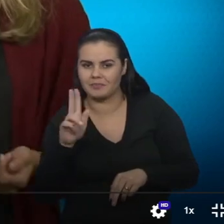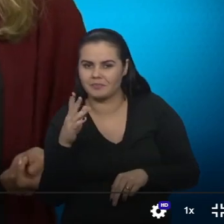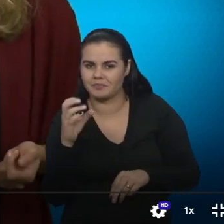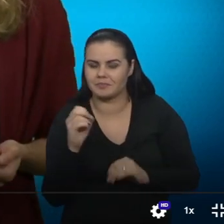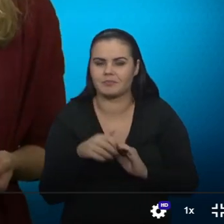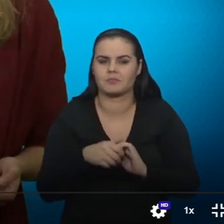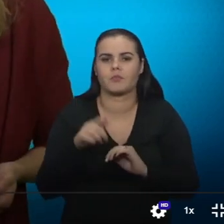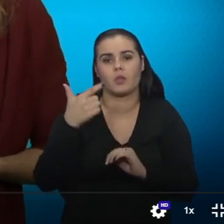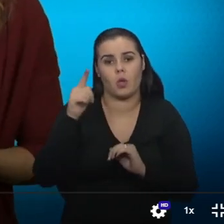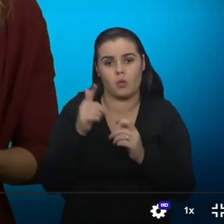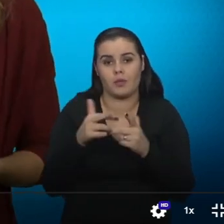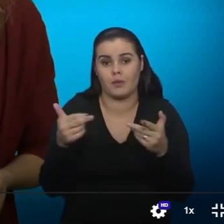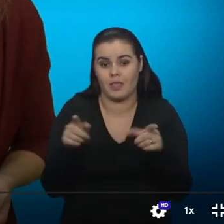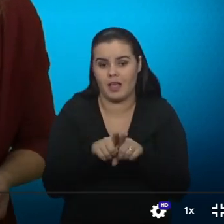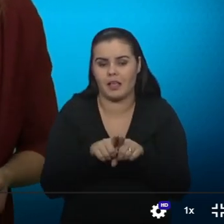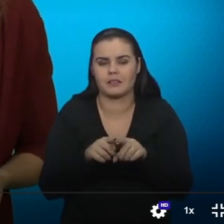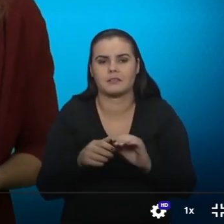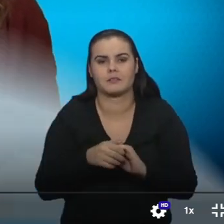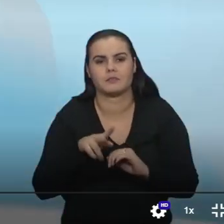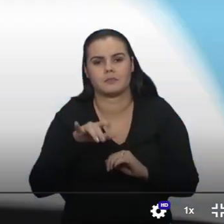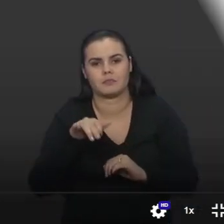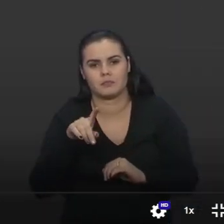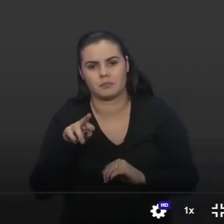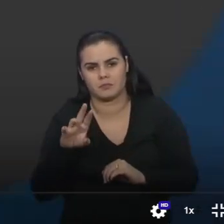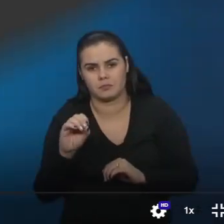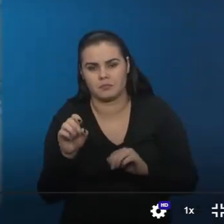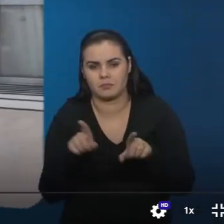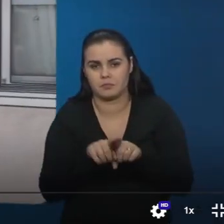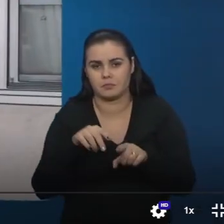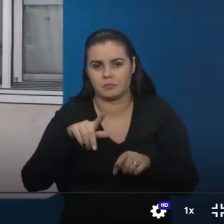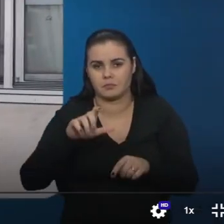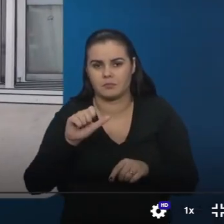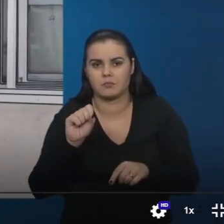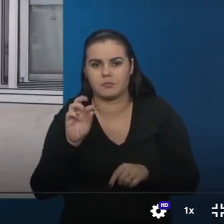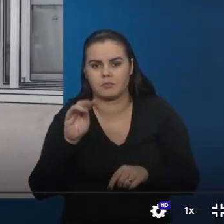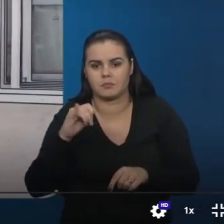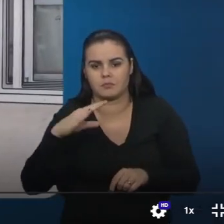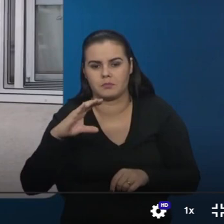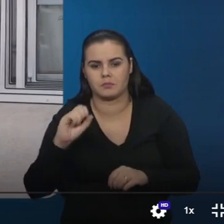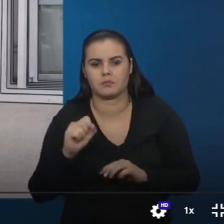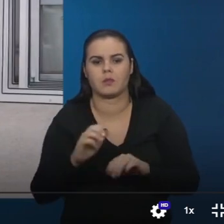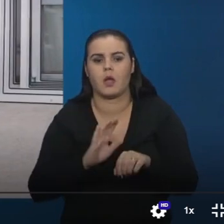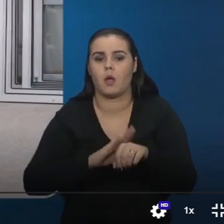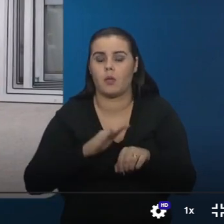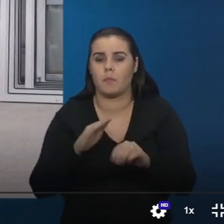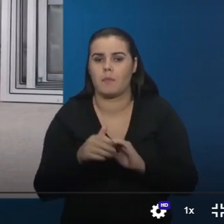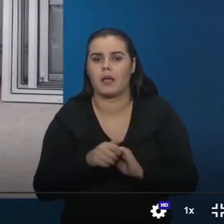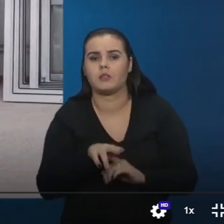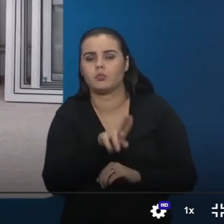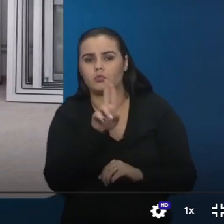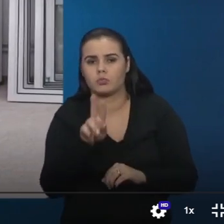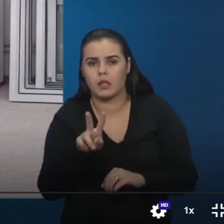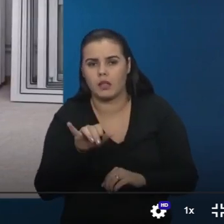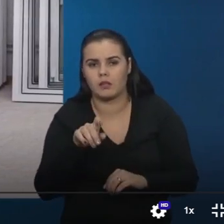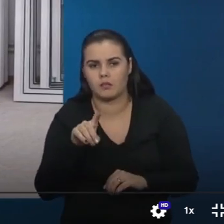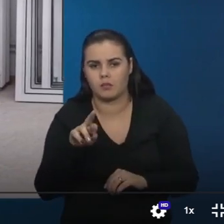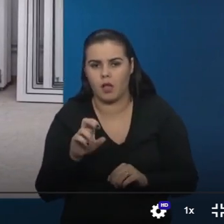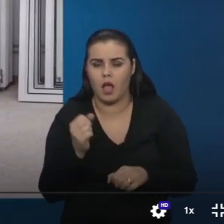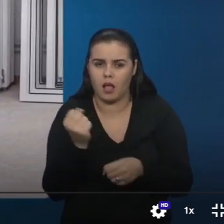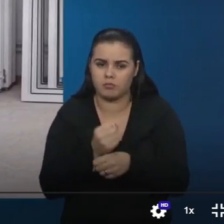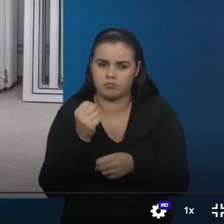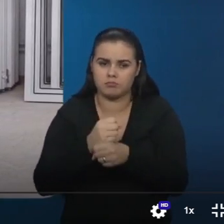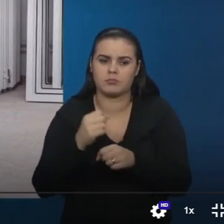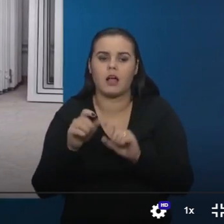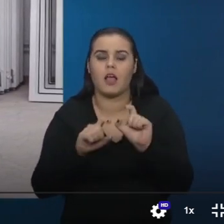uma obra são os vidros e os plásticos. Os tipos mais recorrentes de vidros na construção civil são os